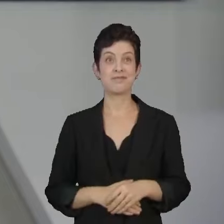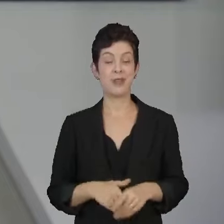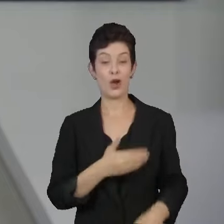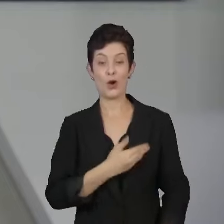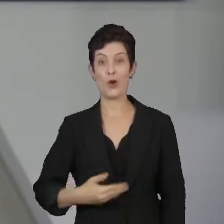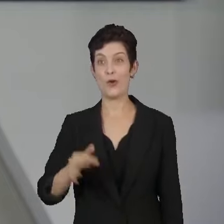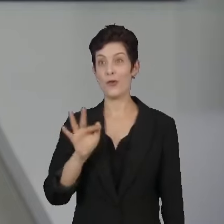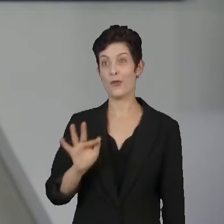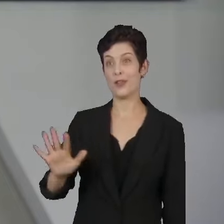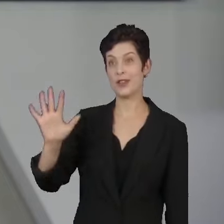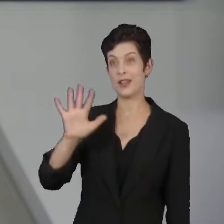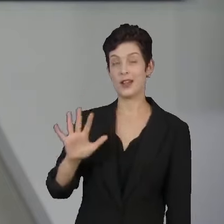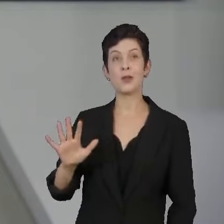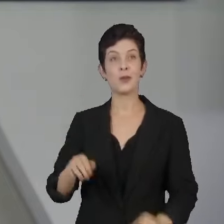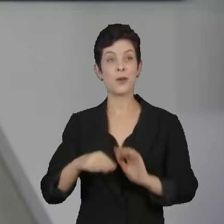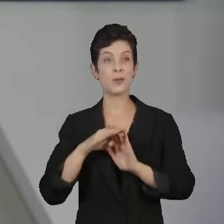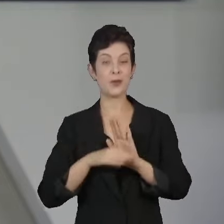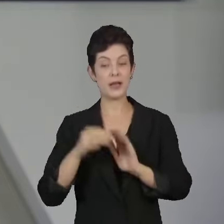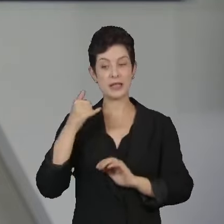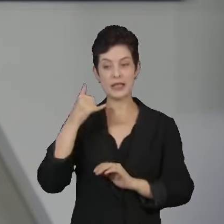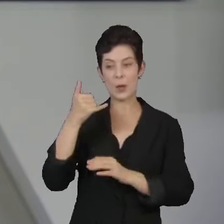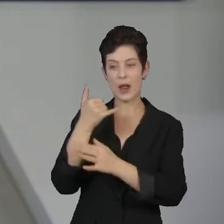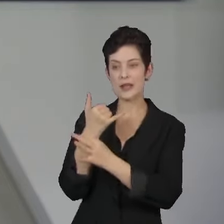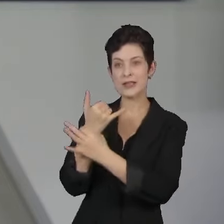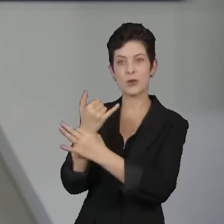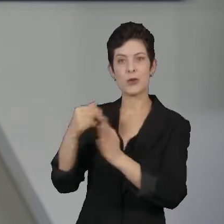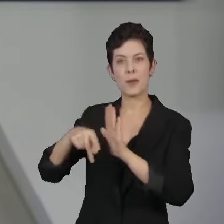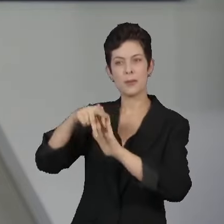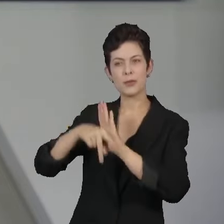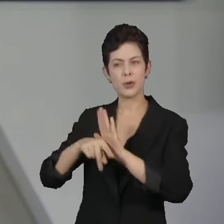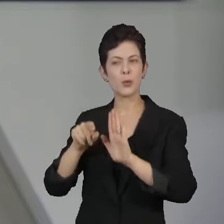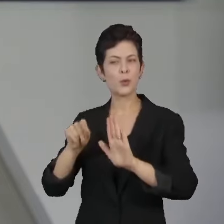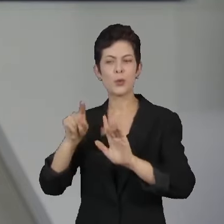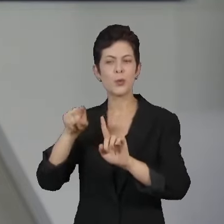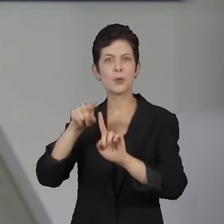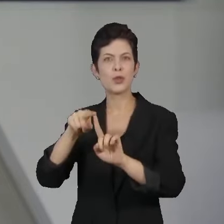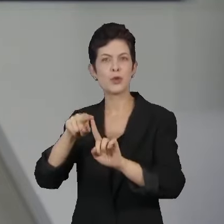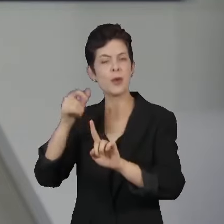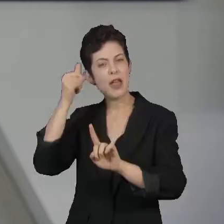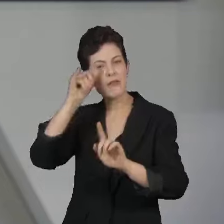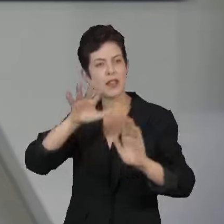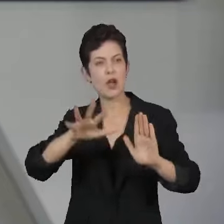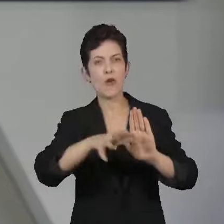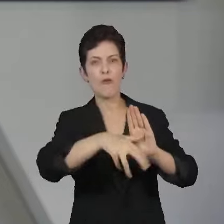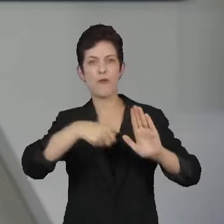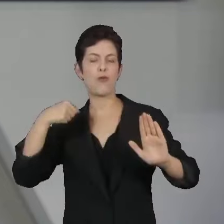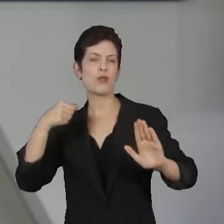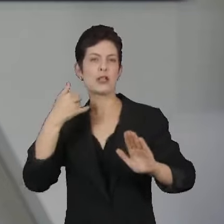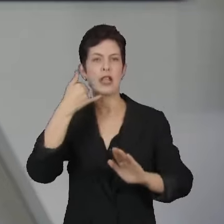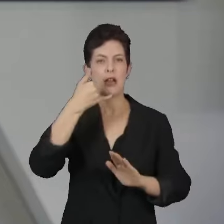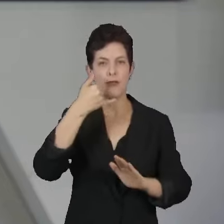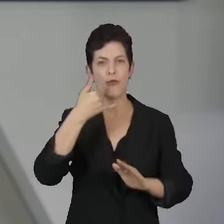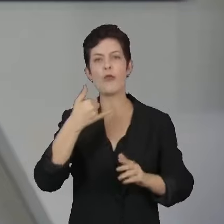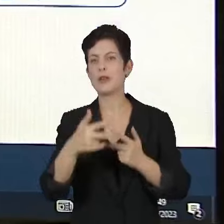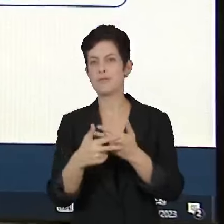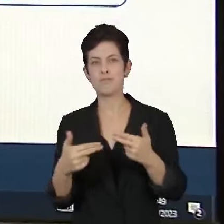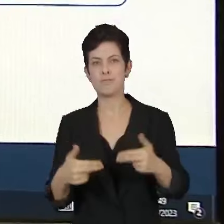O governo federal atualizou o programa Celular Seguro, criado para inibir furtos e roubos de telefones